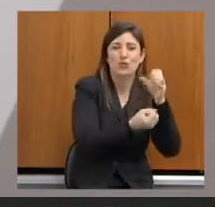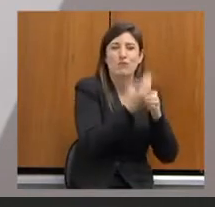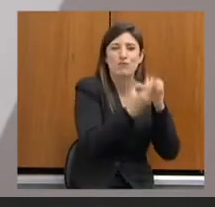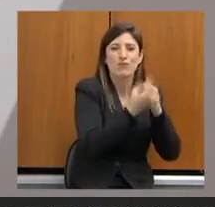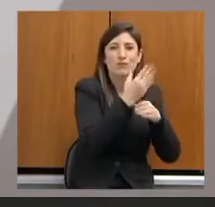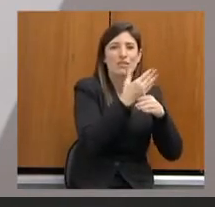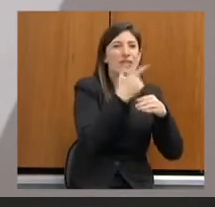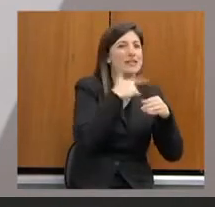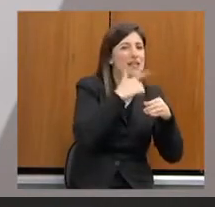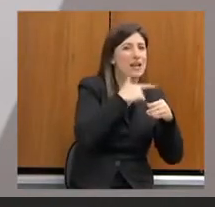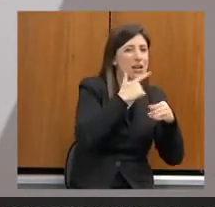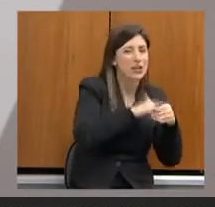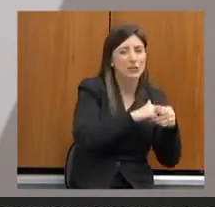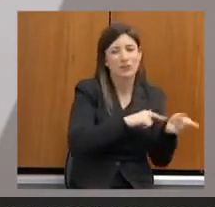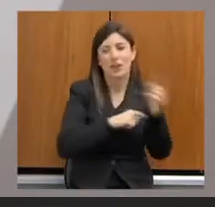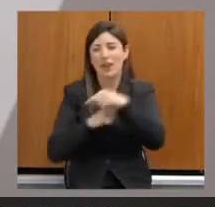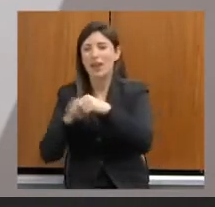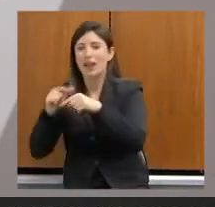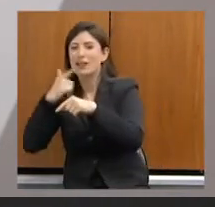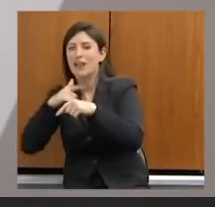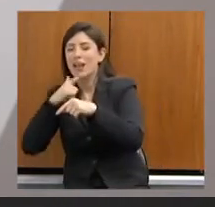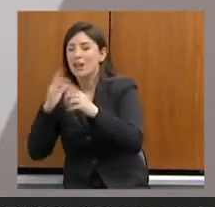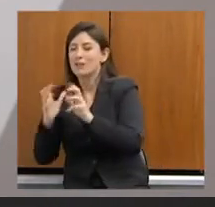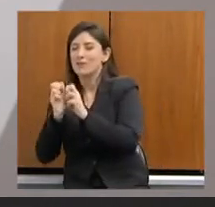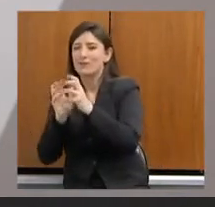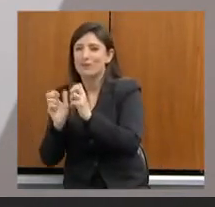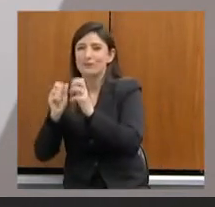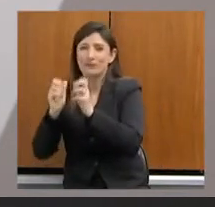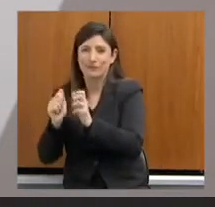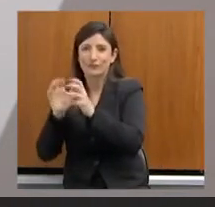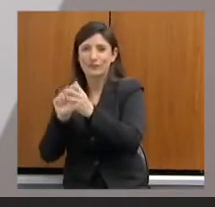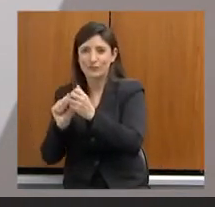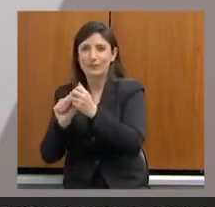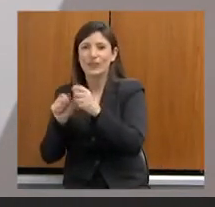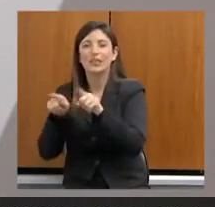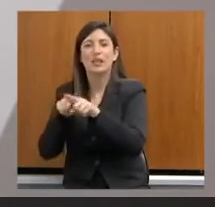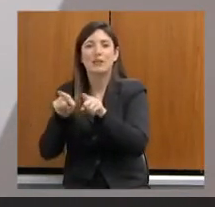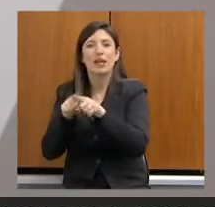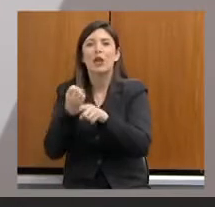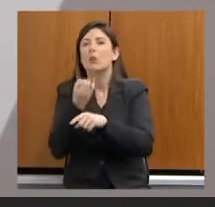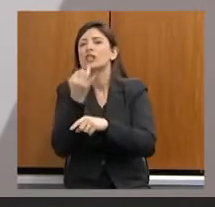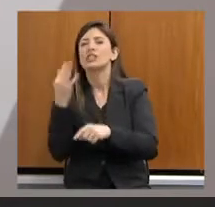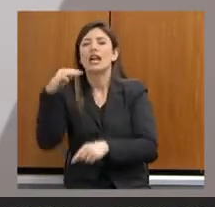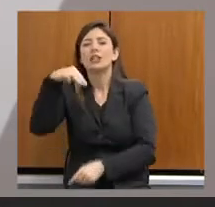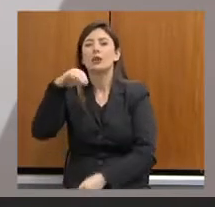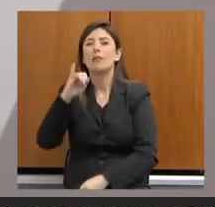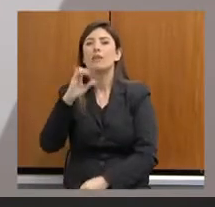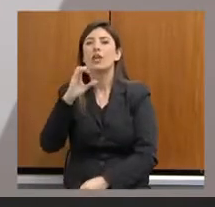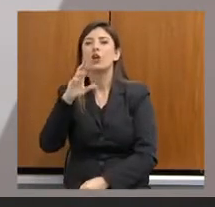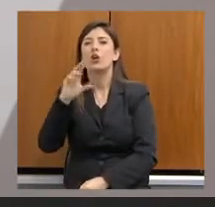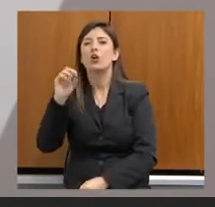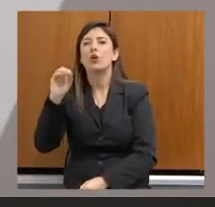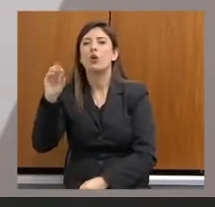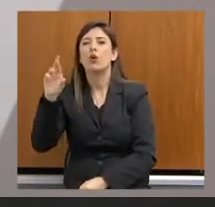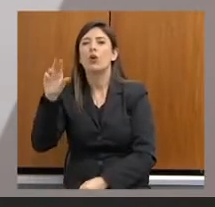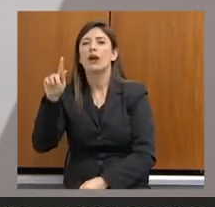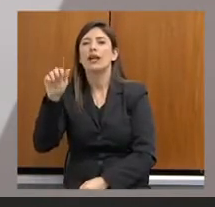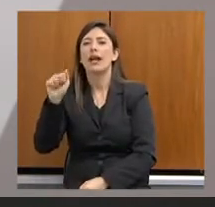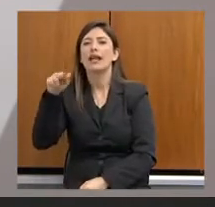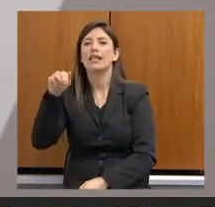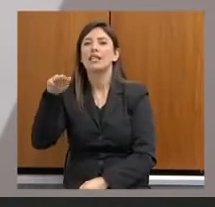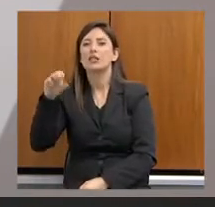Dentro de uns critérios lá é justamente questão dos microrganismos por ml né E esse